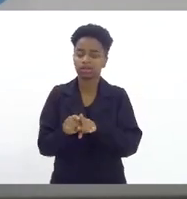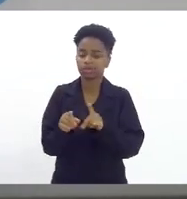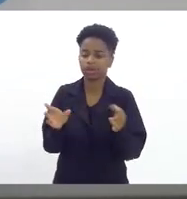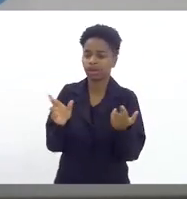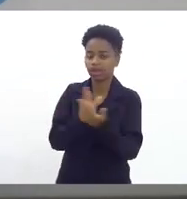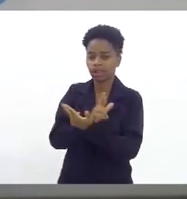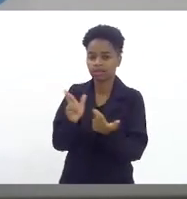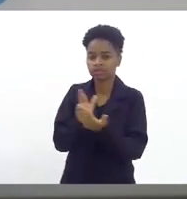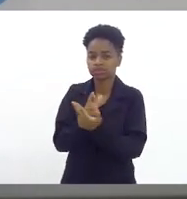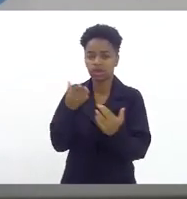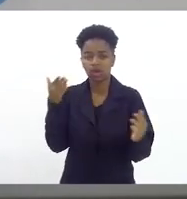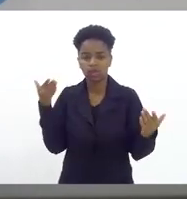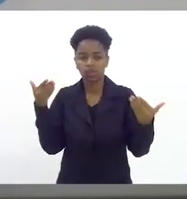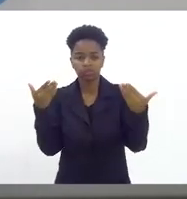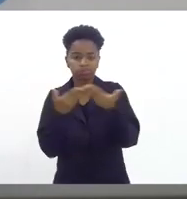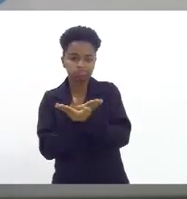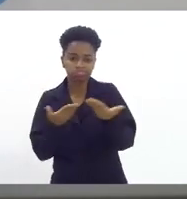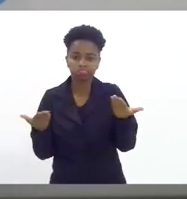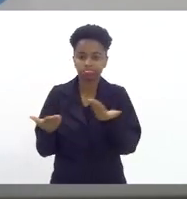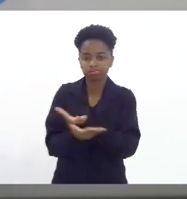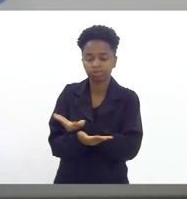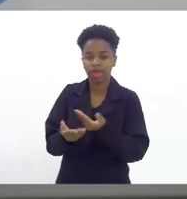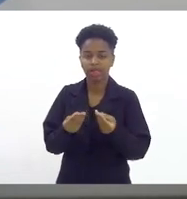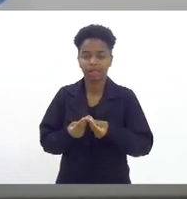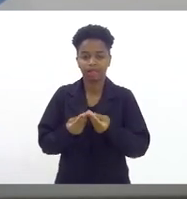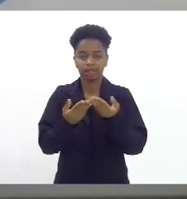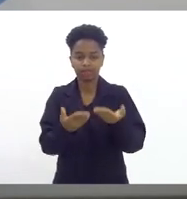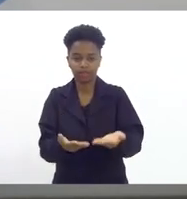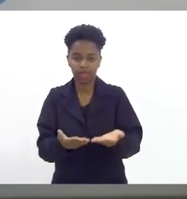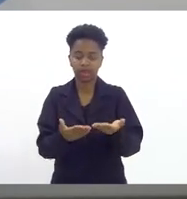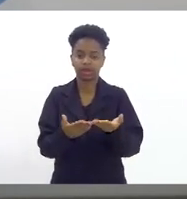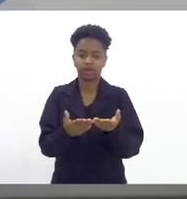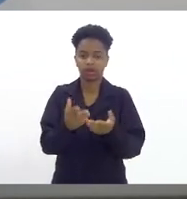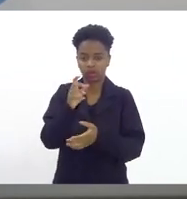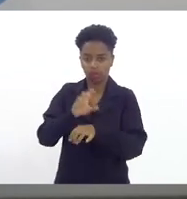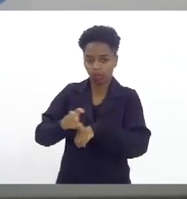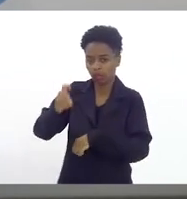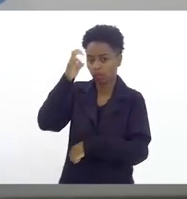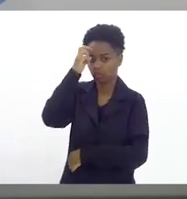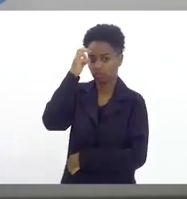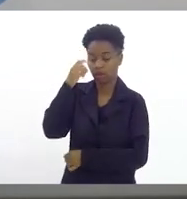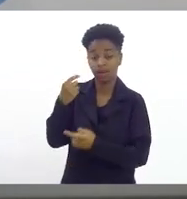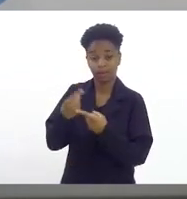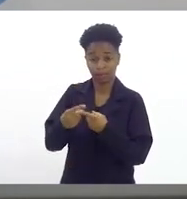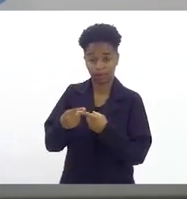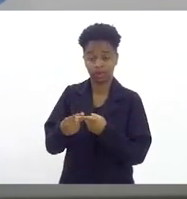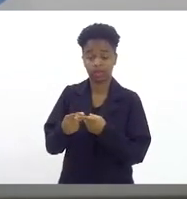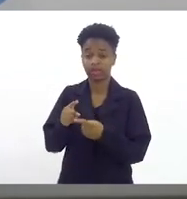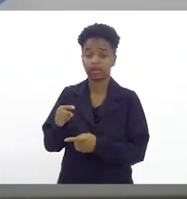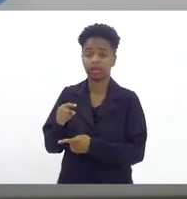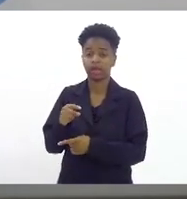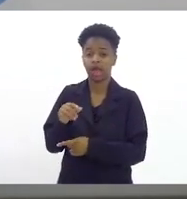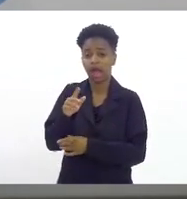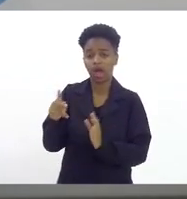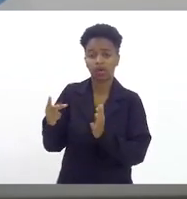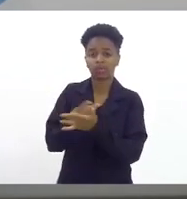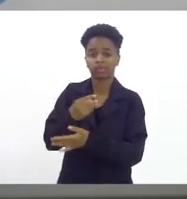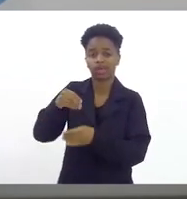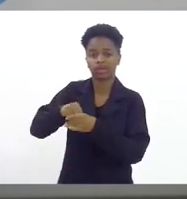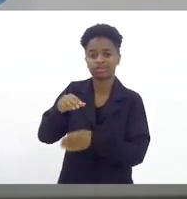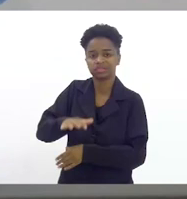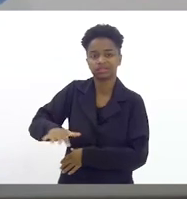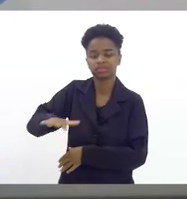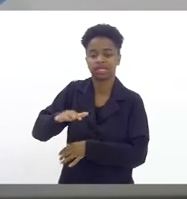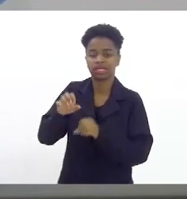diretas de entrega de Capital cultural que é aquilo que por definição se faz no ambiente do ensino